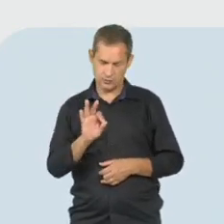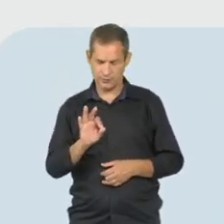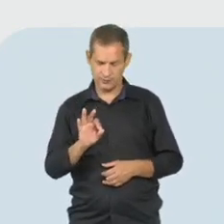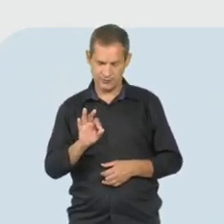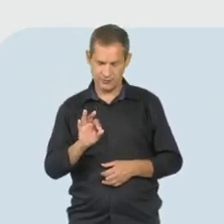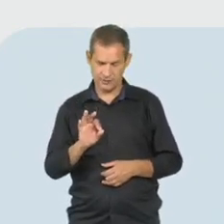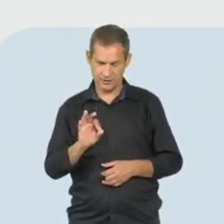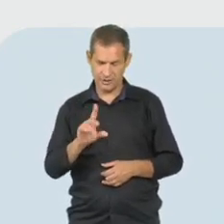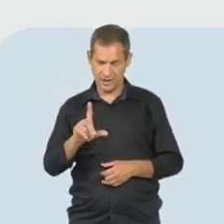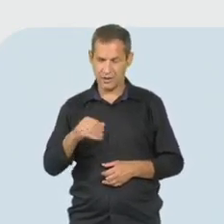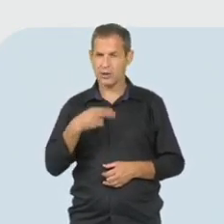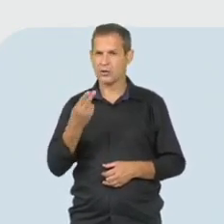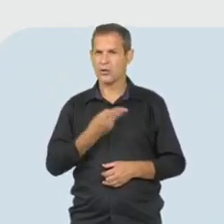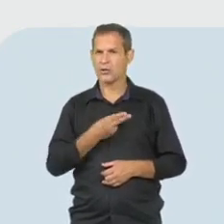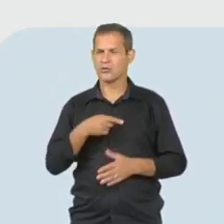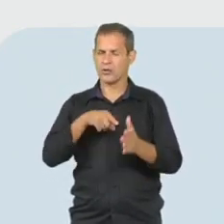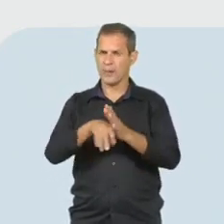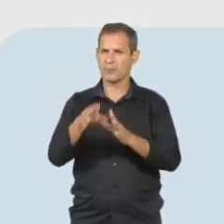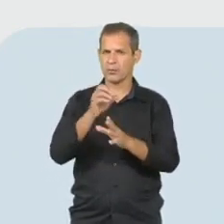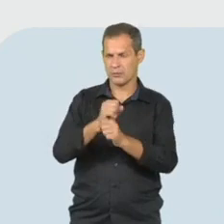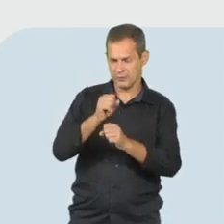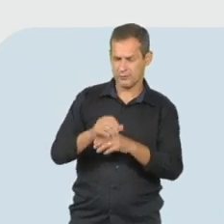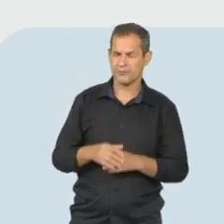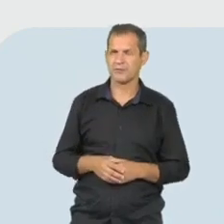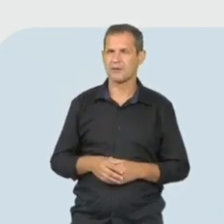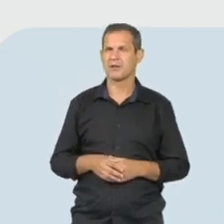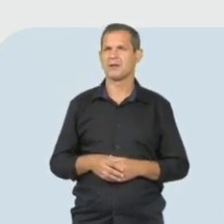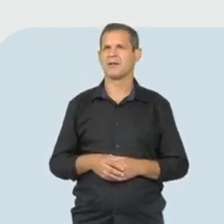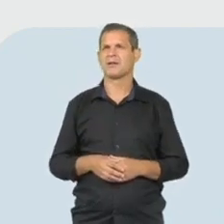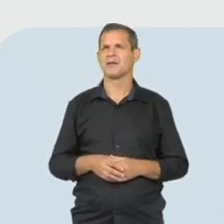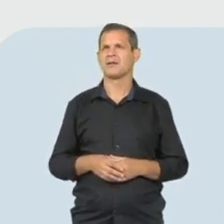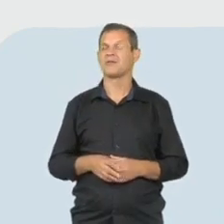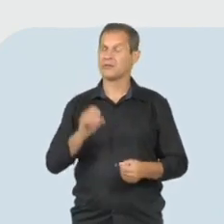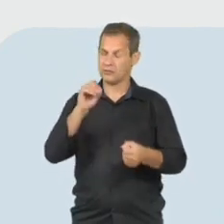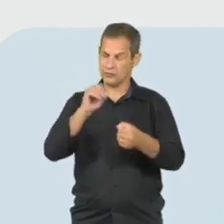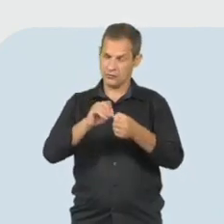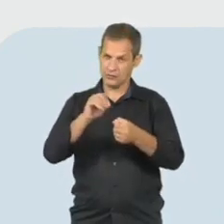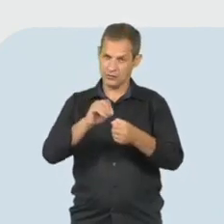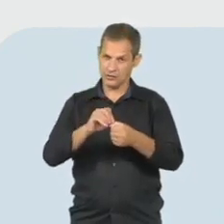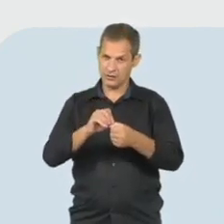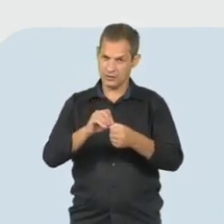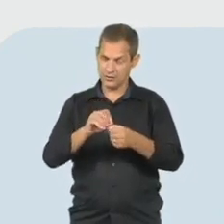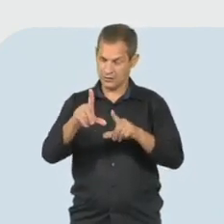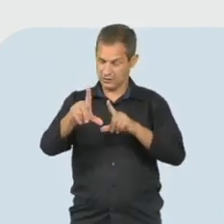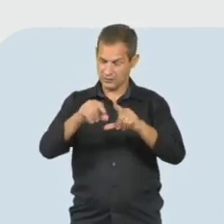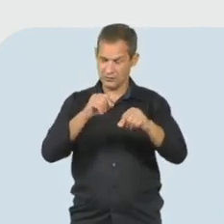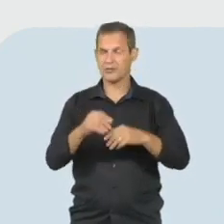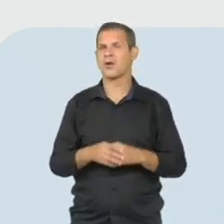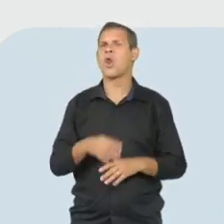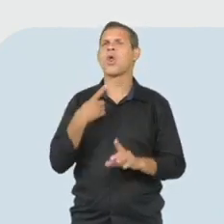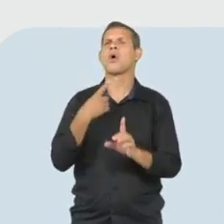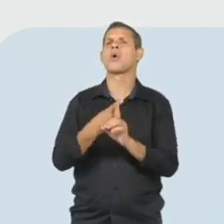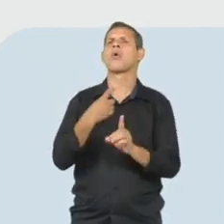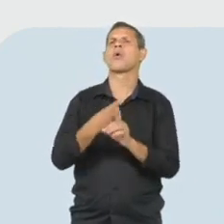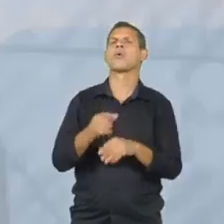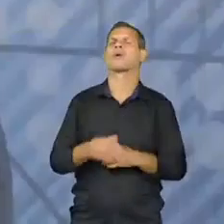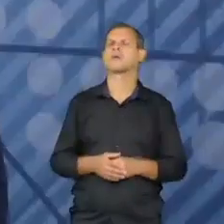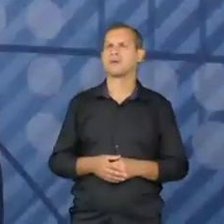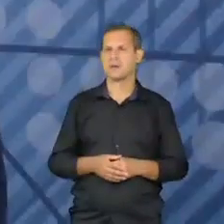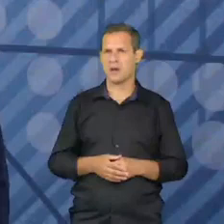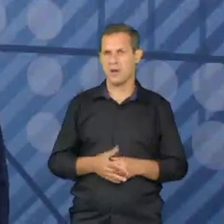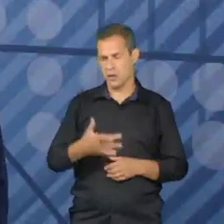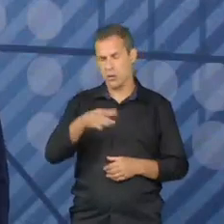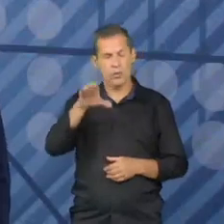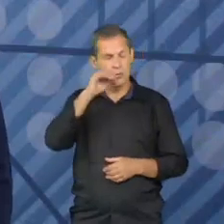55% seria a nossa probabilidade de fazer essa verificação e encontrar lá alguém que